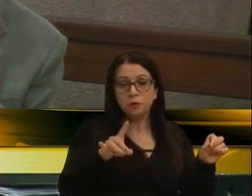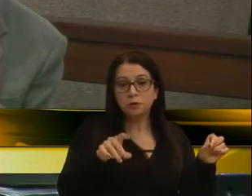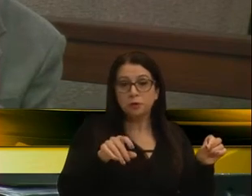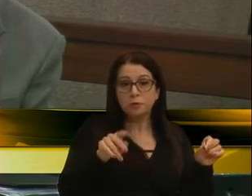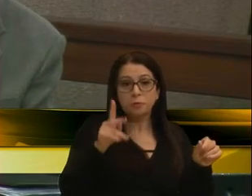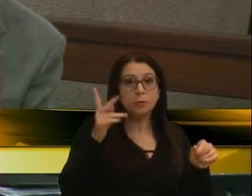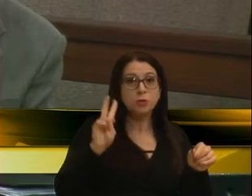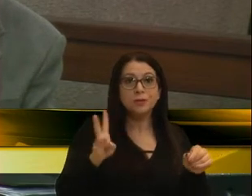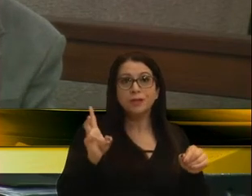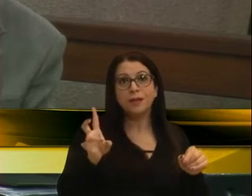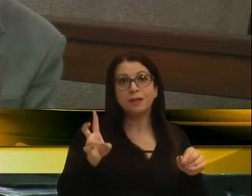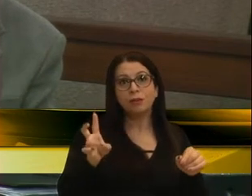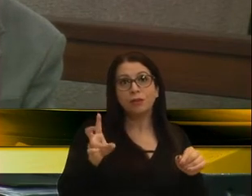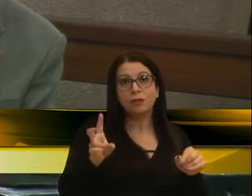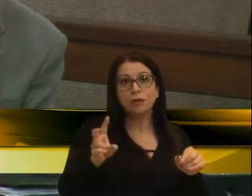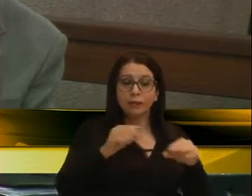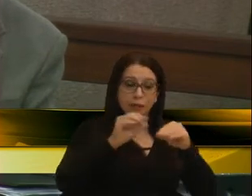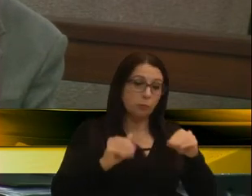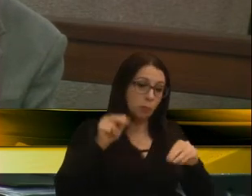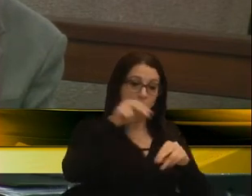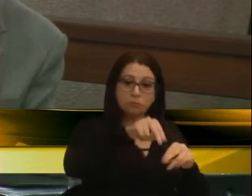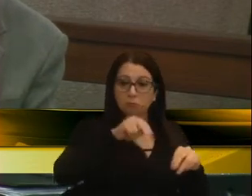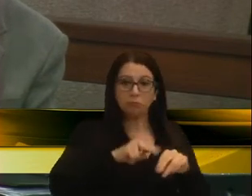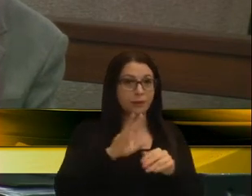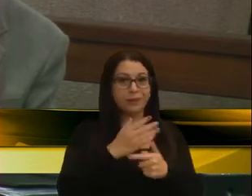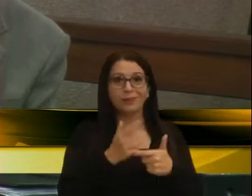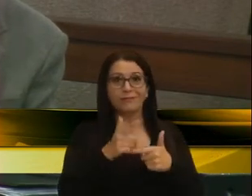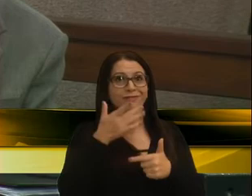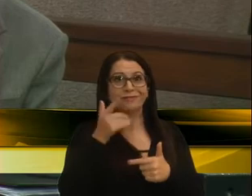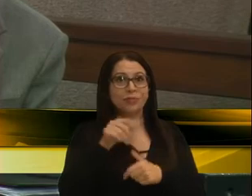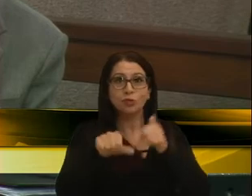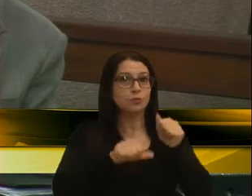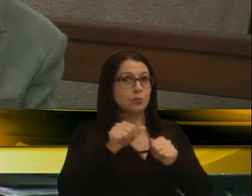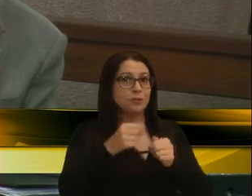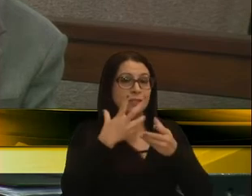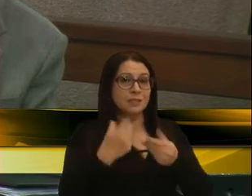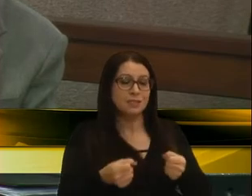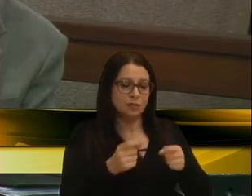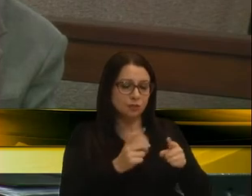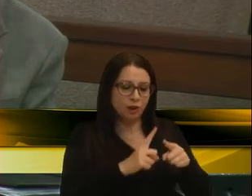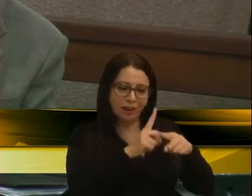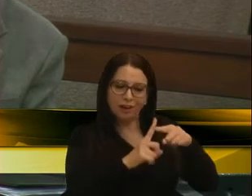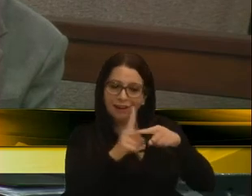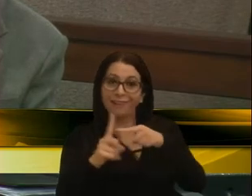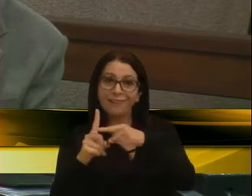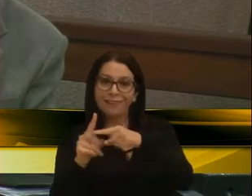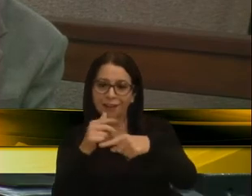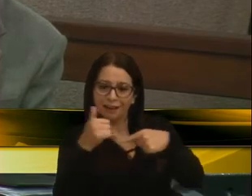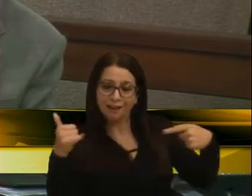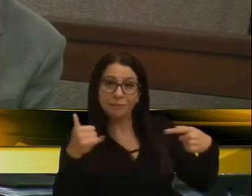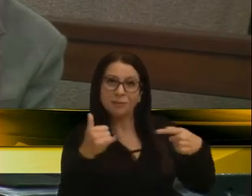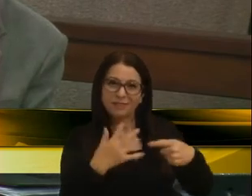lamentavelmente, o arame liso. Por isso que tem que alterar e aceitar o arame farpado, que esse pelo menos